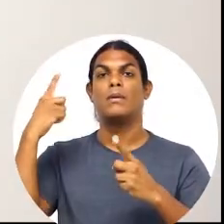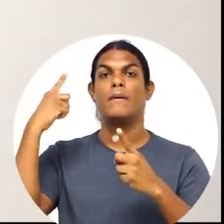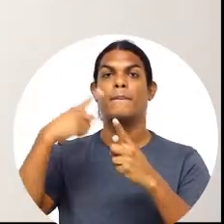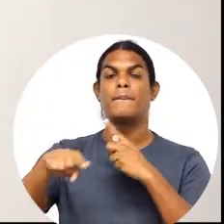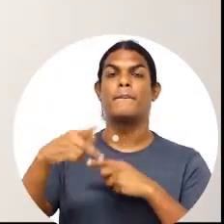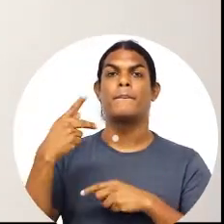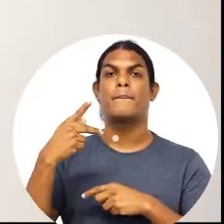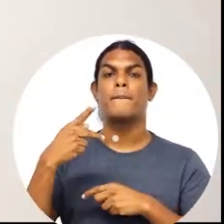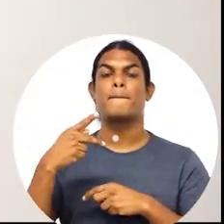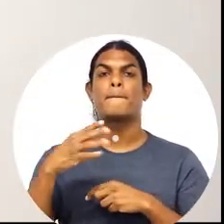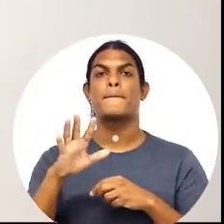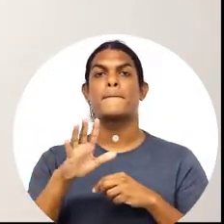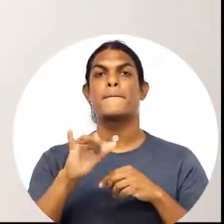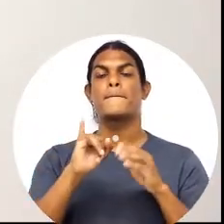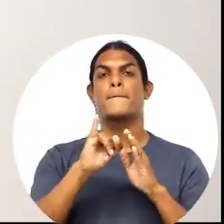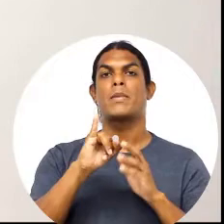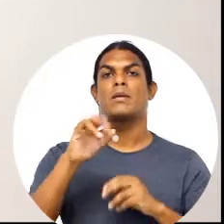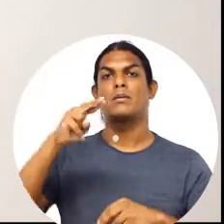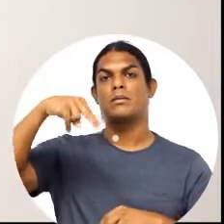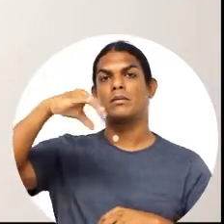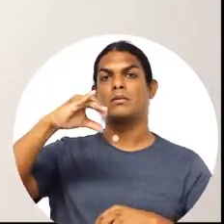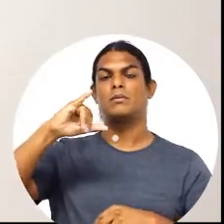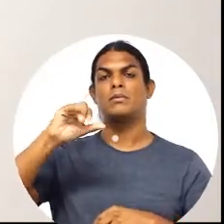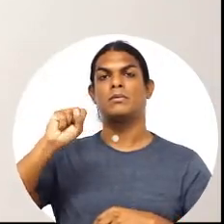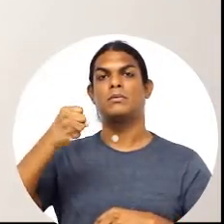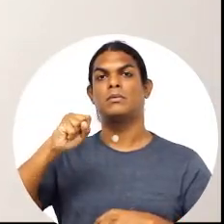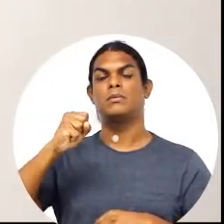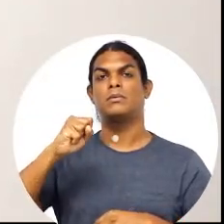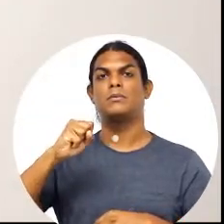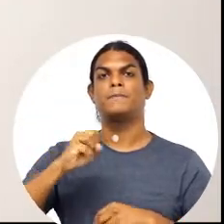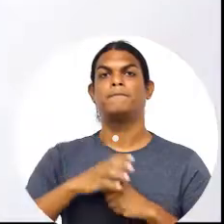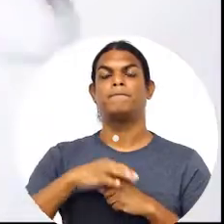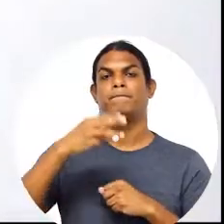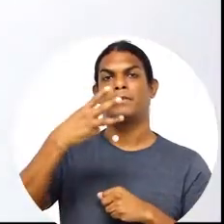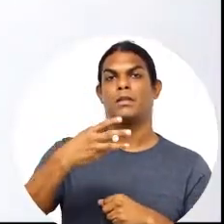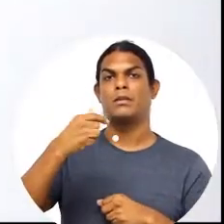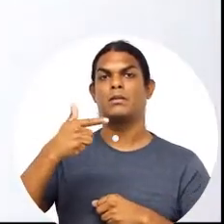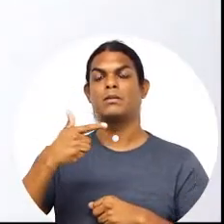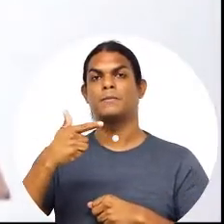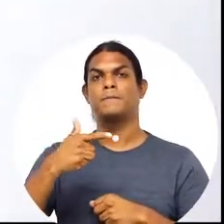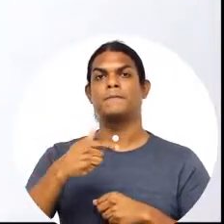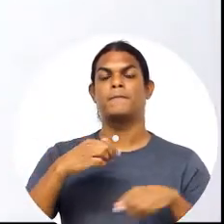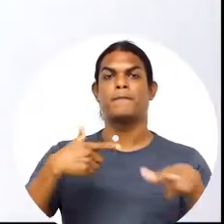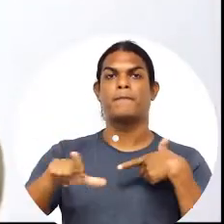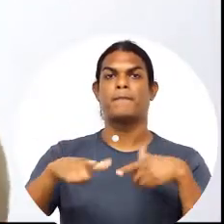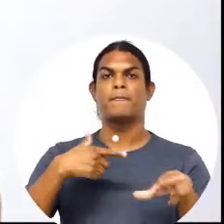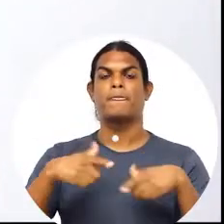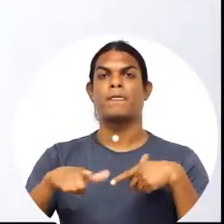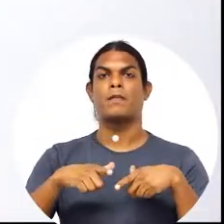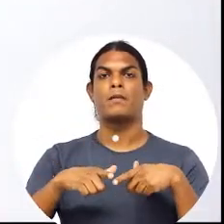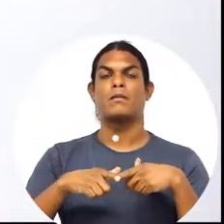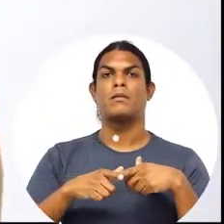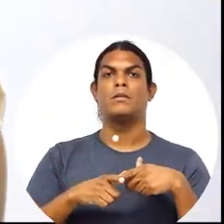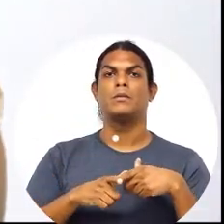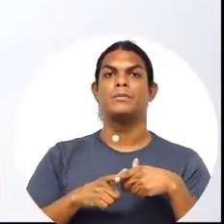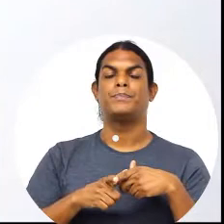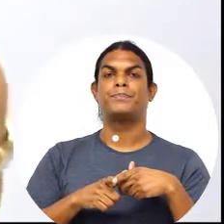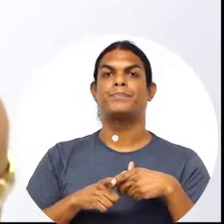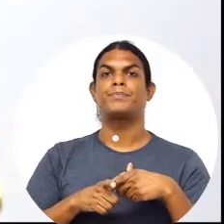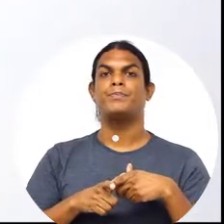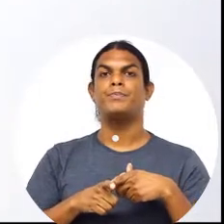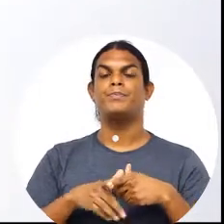trabalhadores intelectuais, técnicos e manuais. Por essa razão é que agora não é só